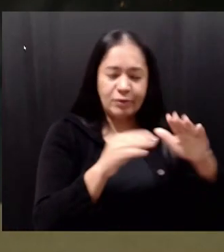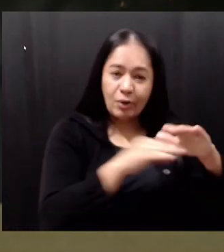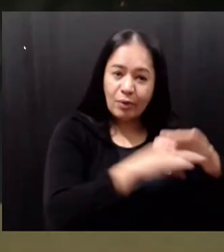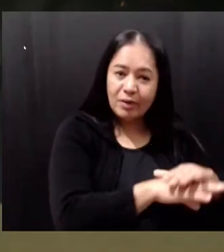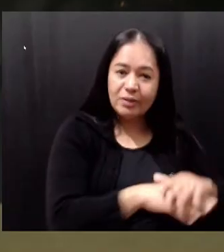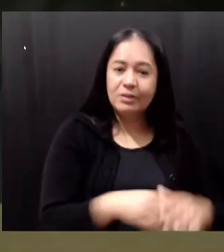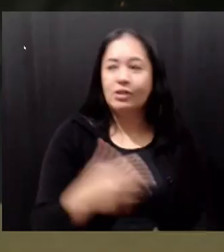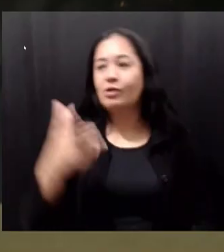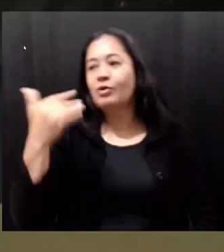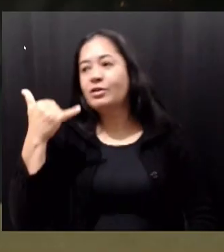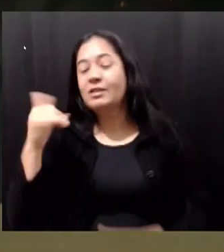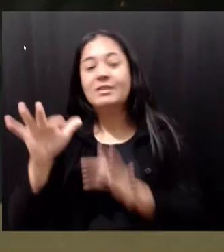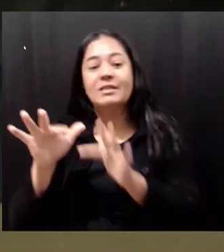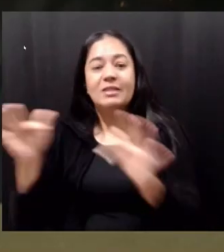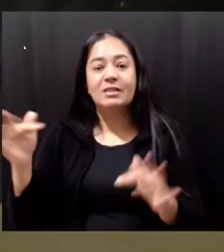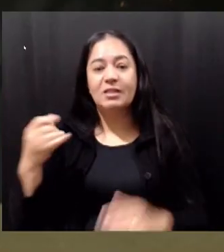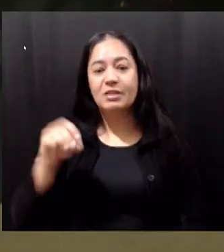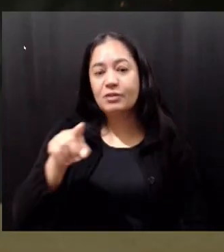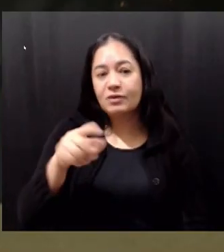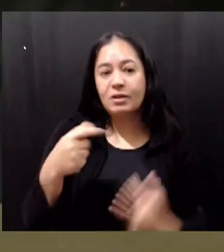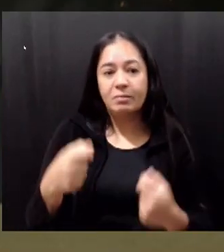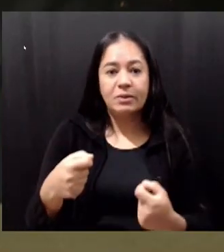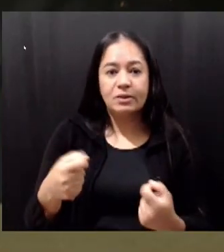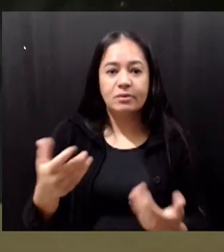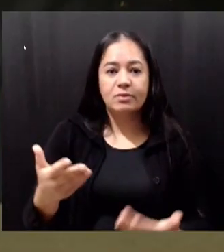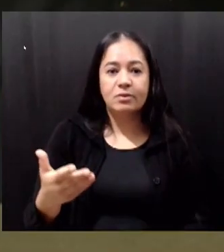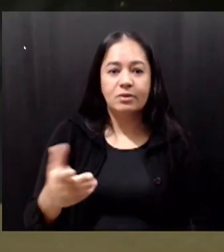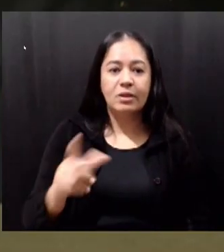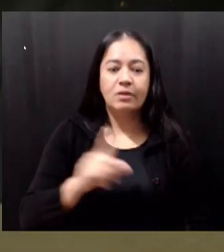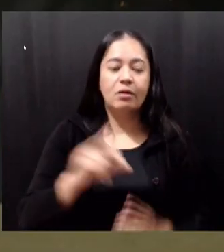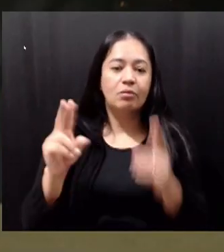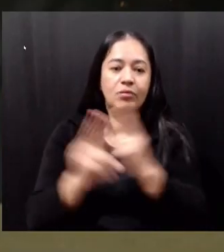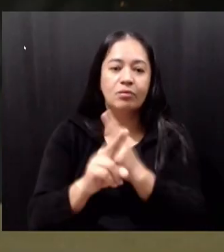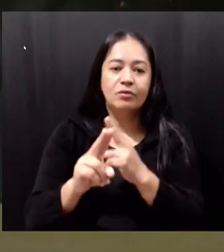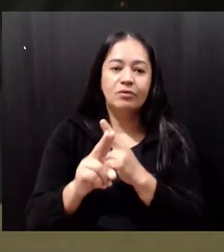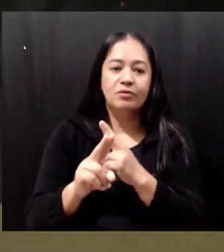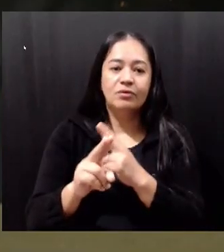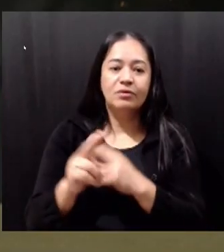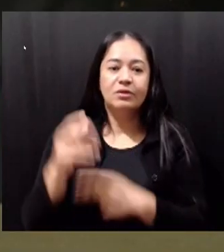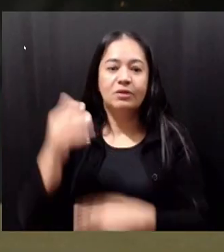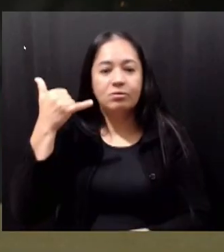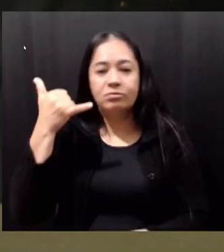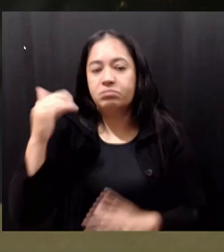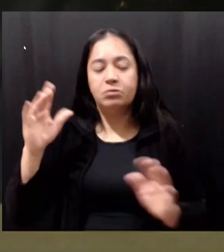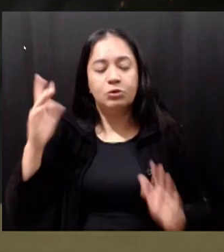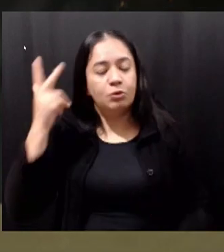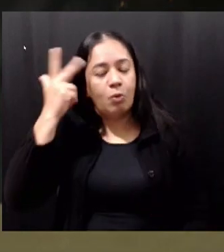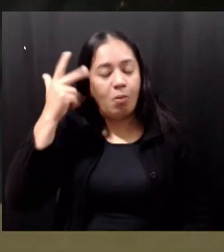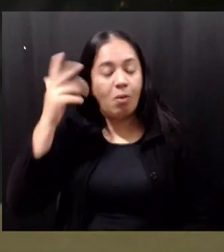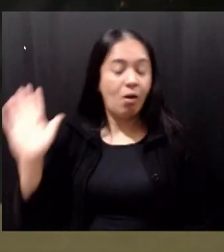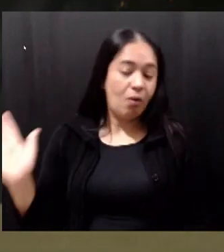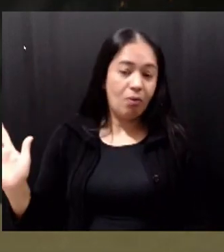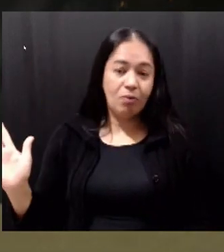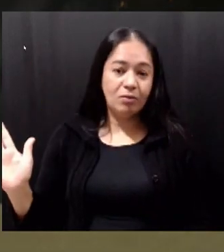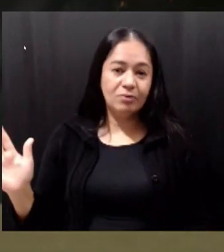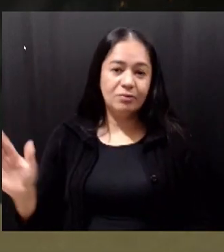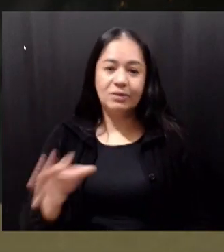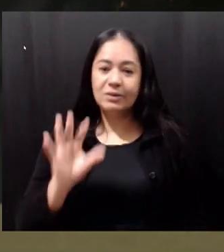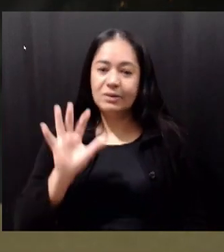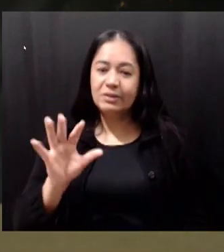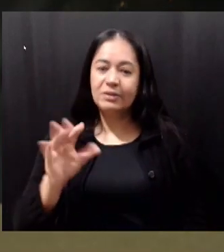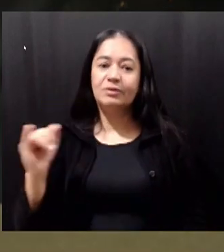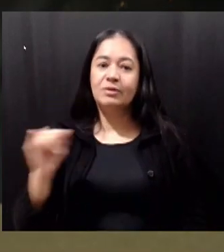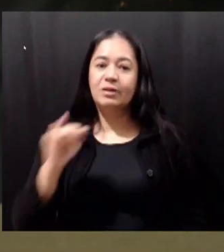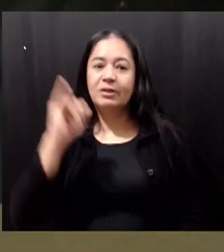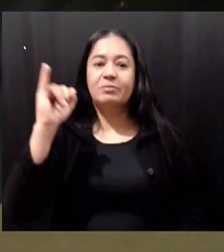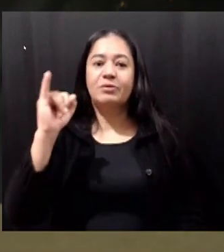você precisa, e tem uma emergência, você vai receber e fazer ligação, né. Então acho que isso é importante e eu gostaria